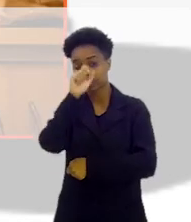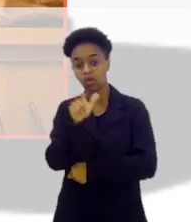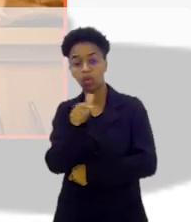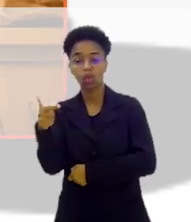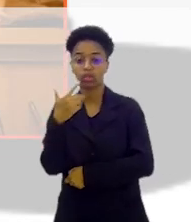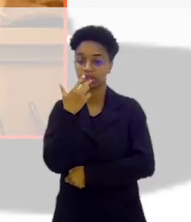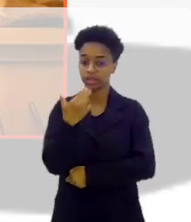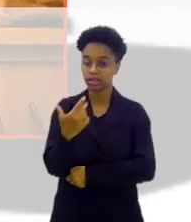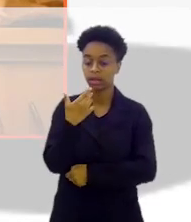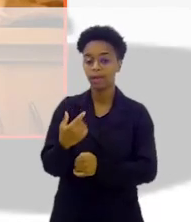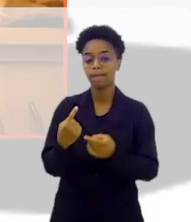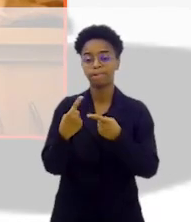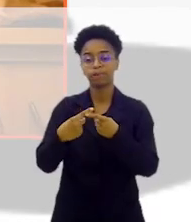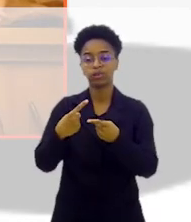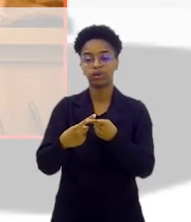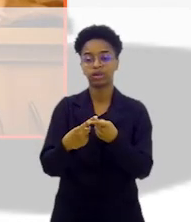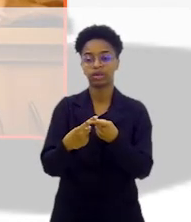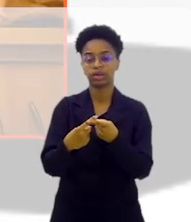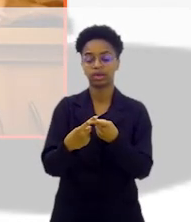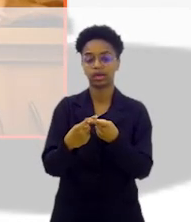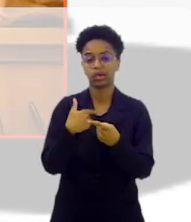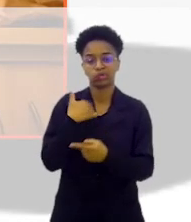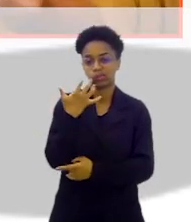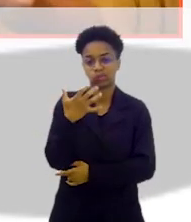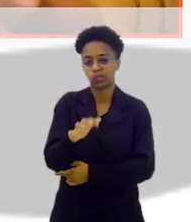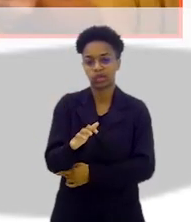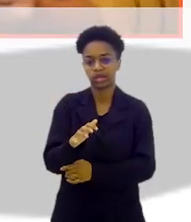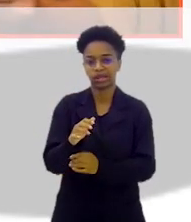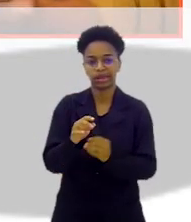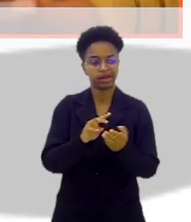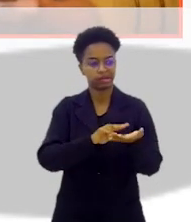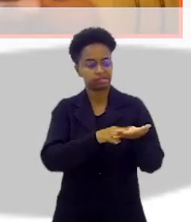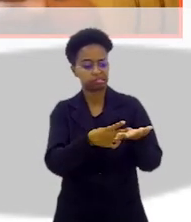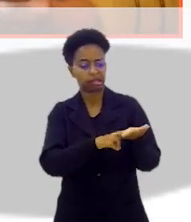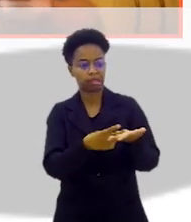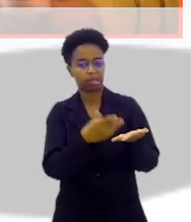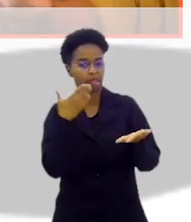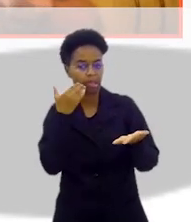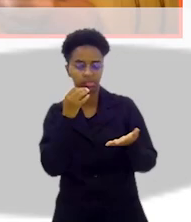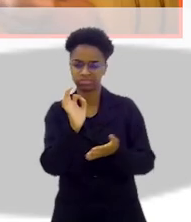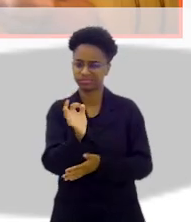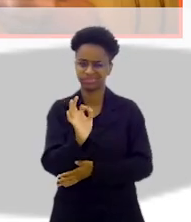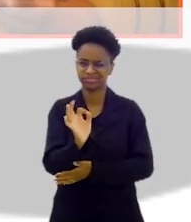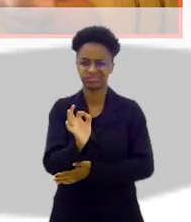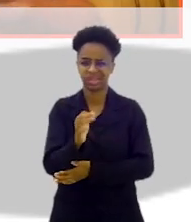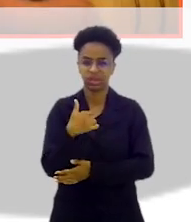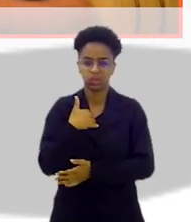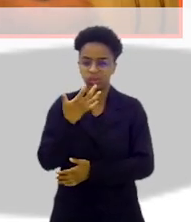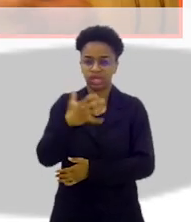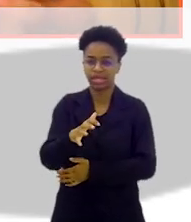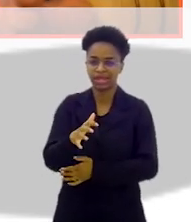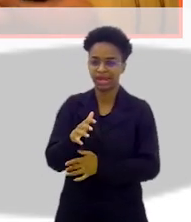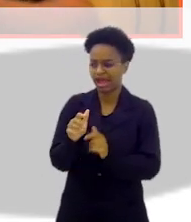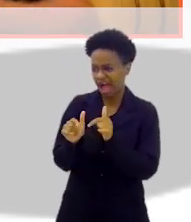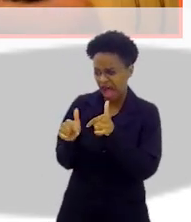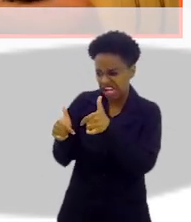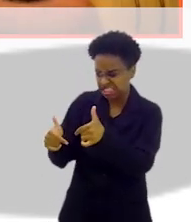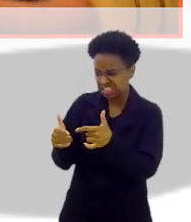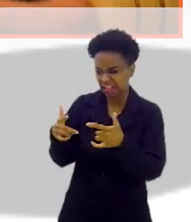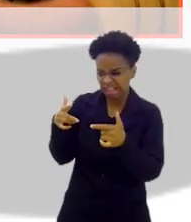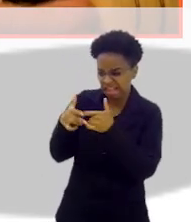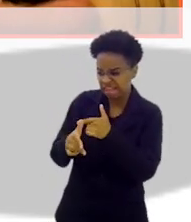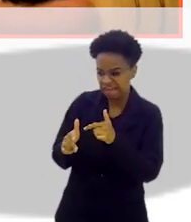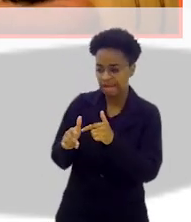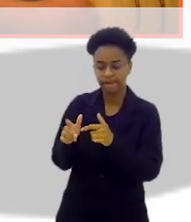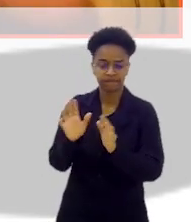mais línguas, porque eu não queria livro traduzido, mas Não queria a alguns eu intervenção, né,